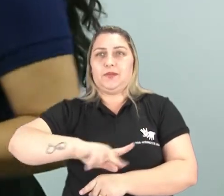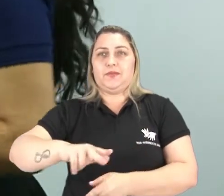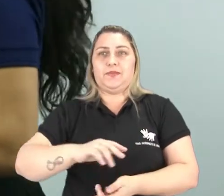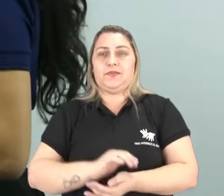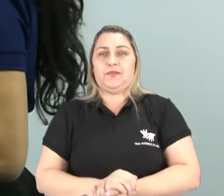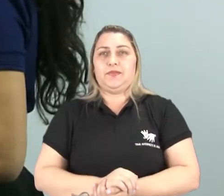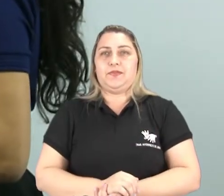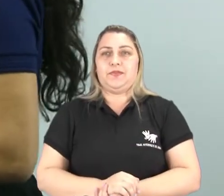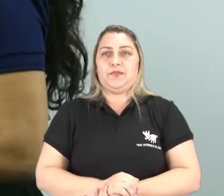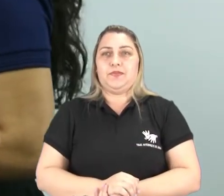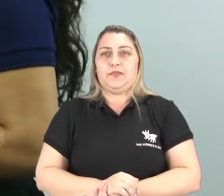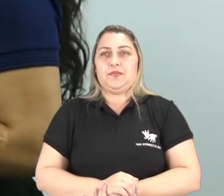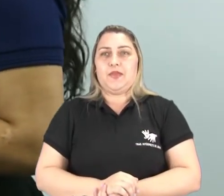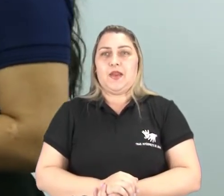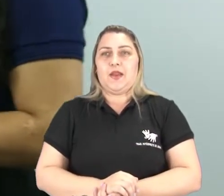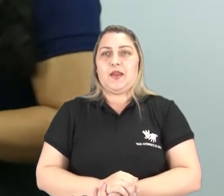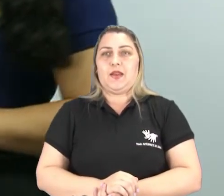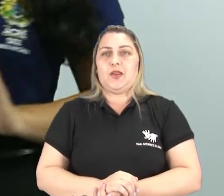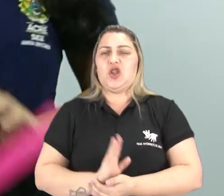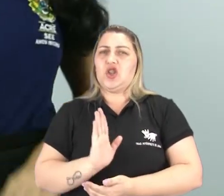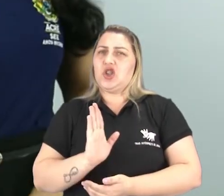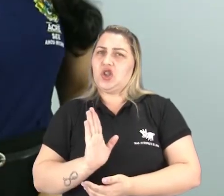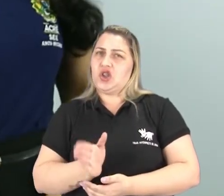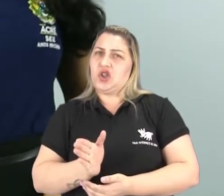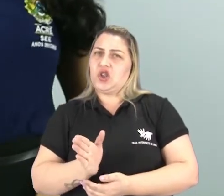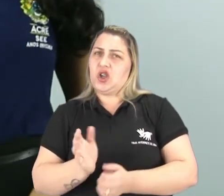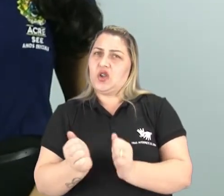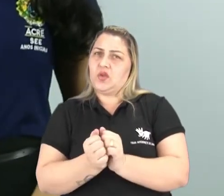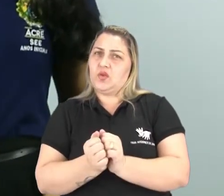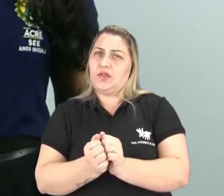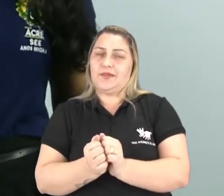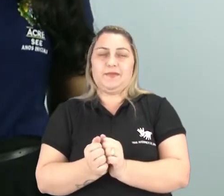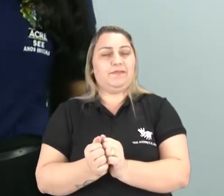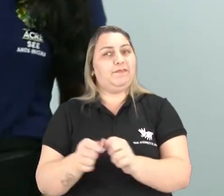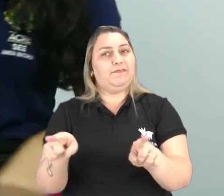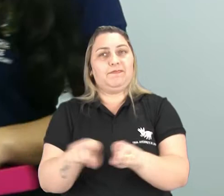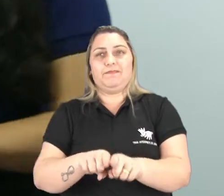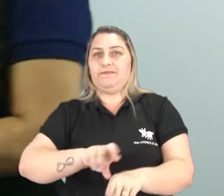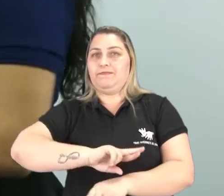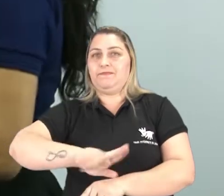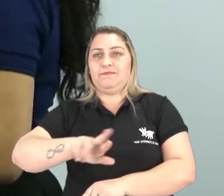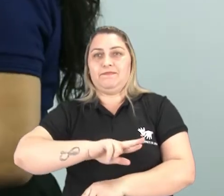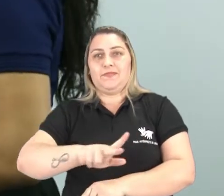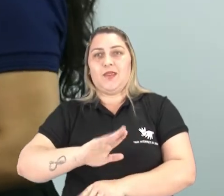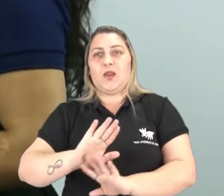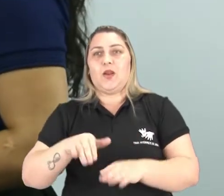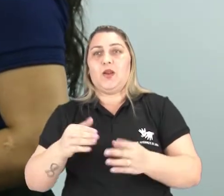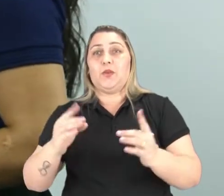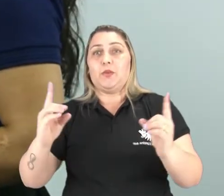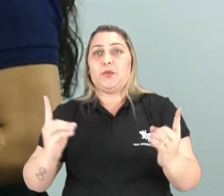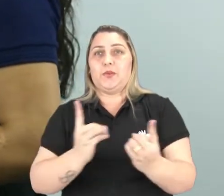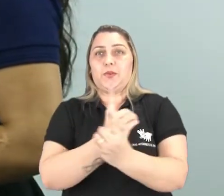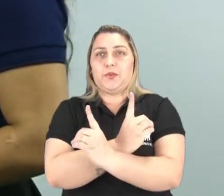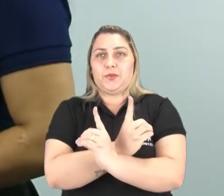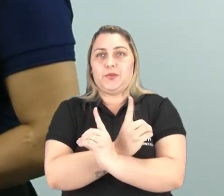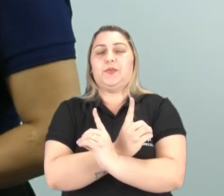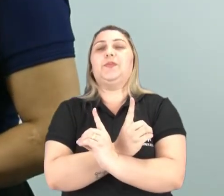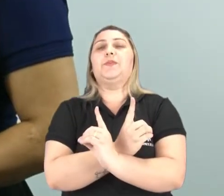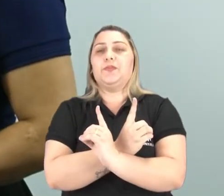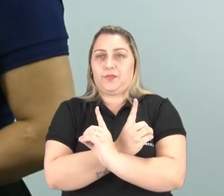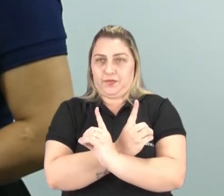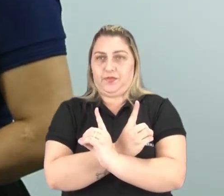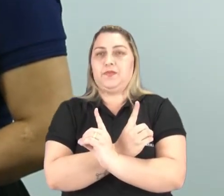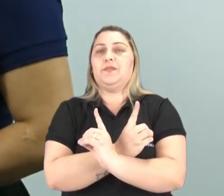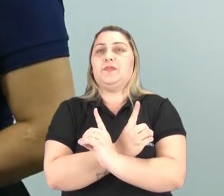não o seria com esse médico que ela já está também não não é mesmo que tal se nós colocarmos